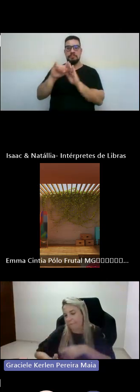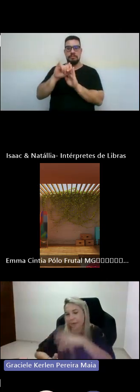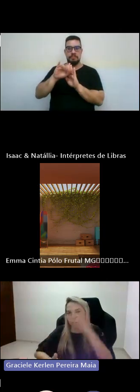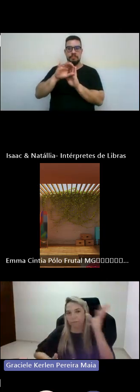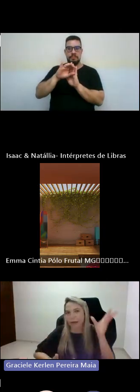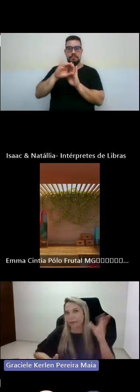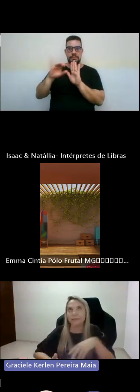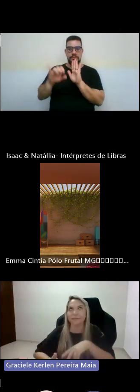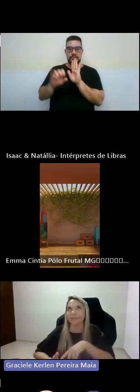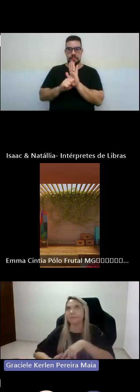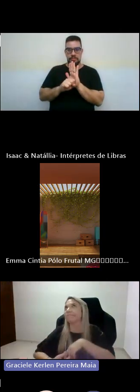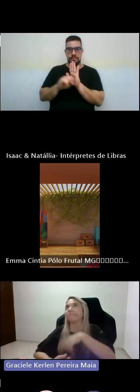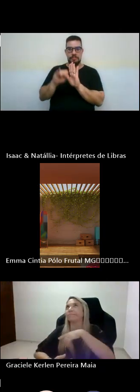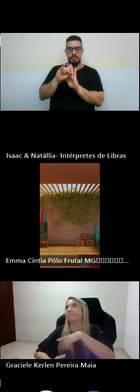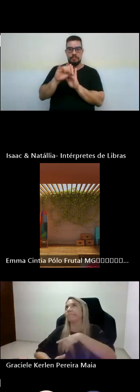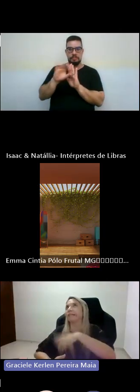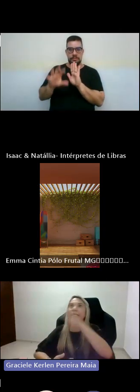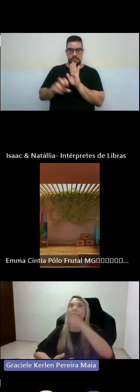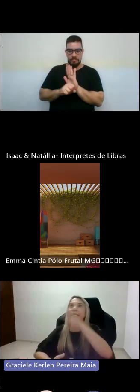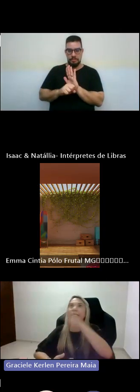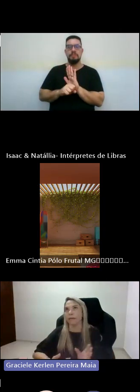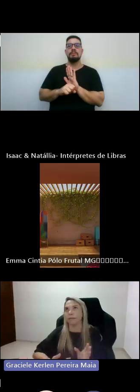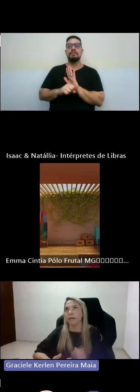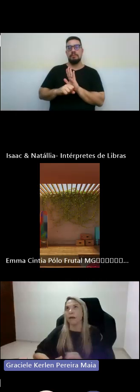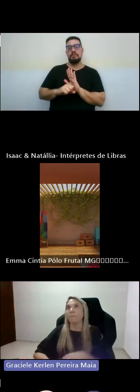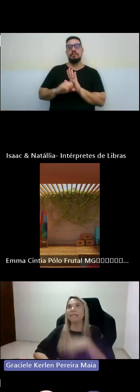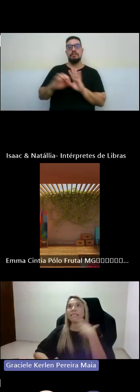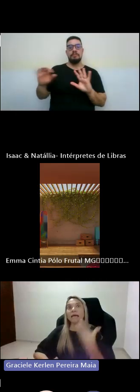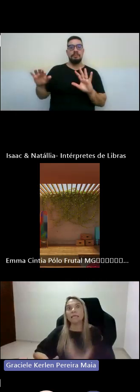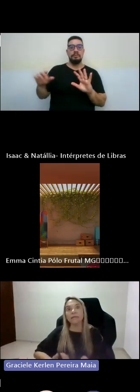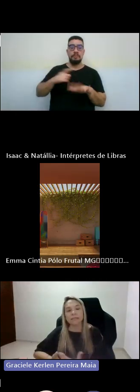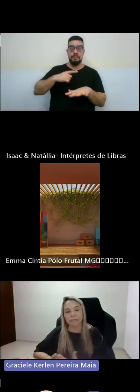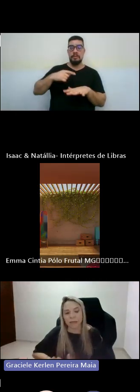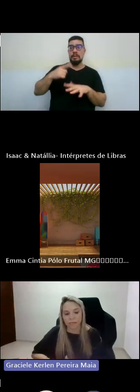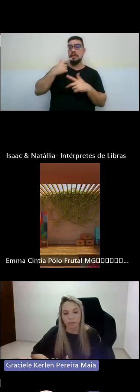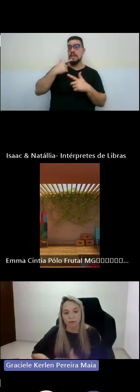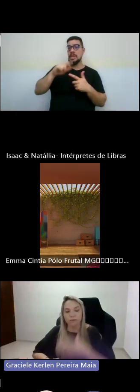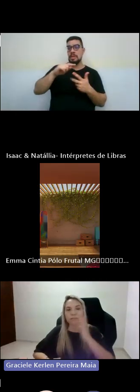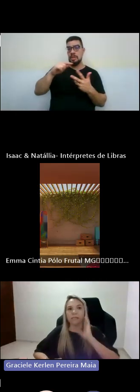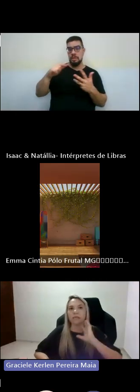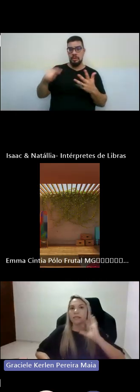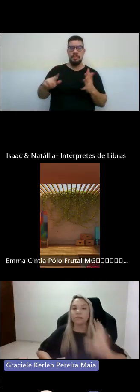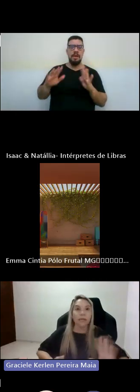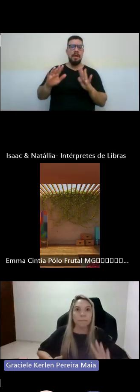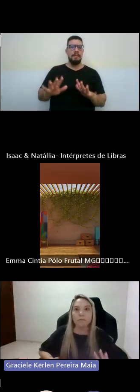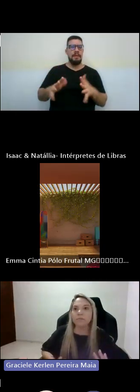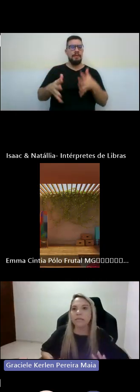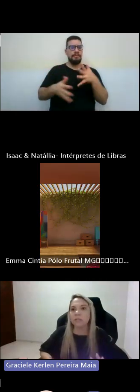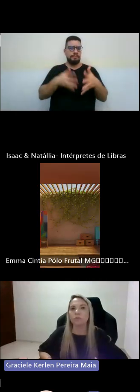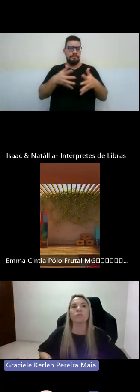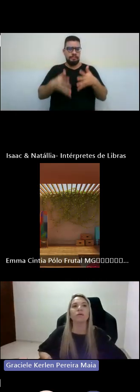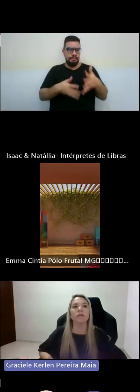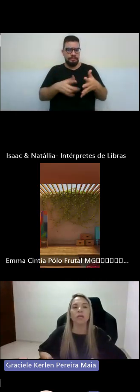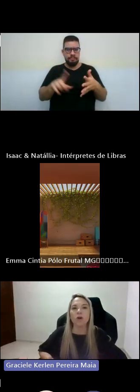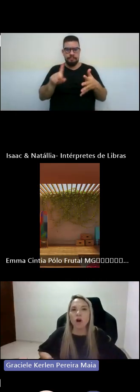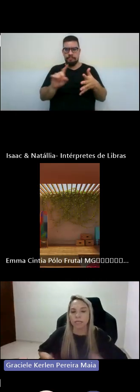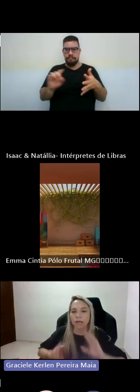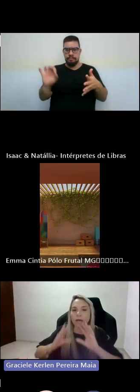Que permeiam várias línguas também. Mas se a língua de sinais fosse